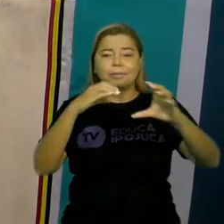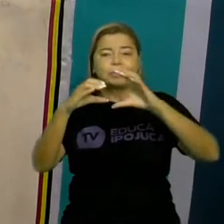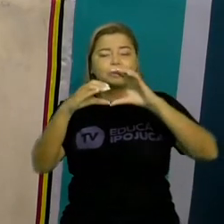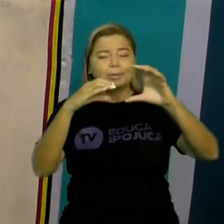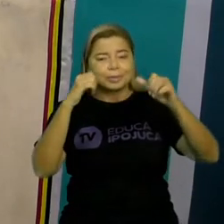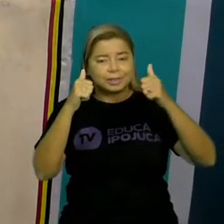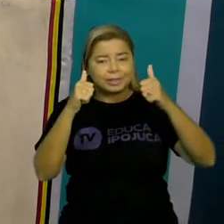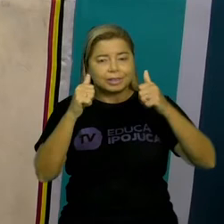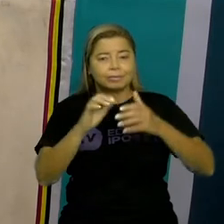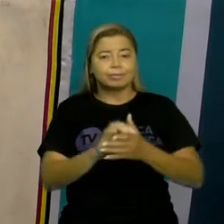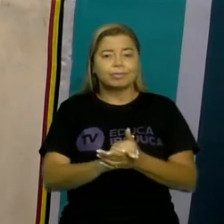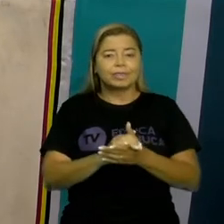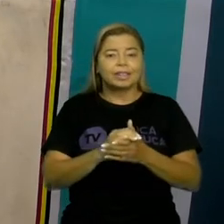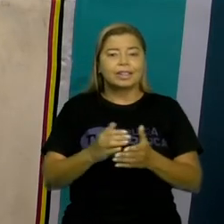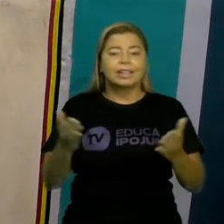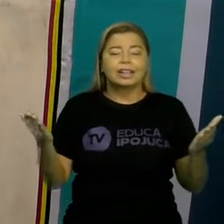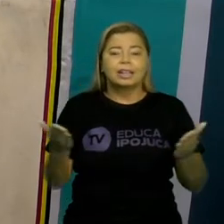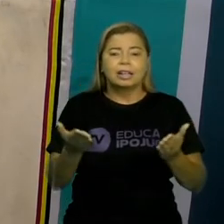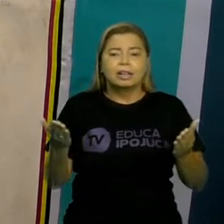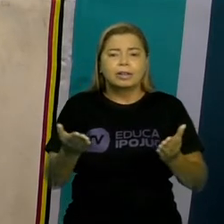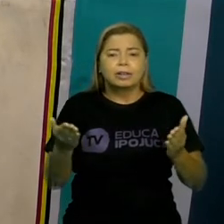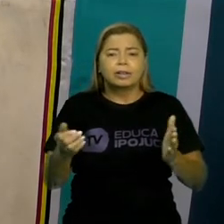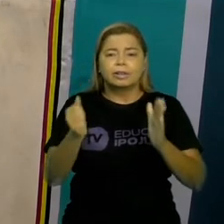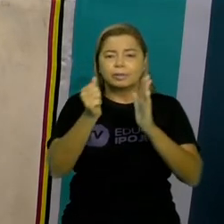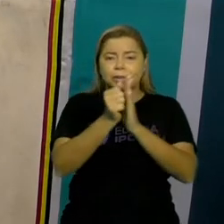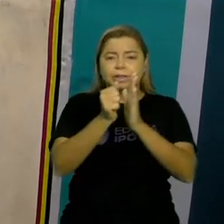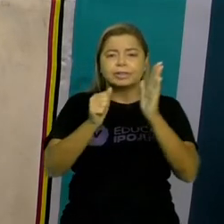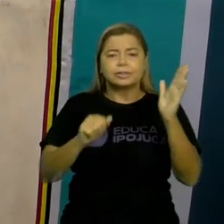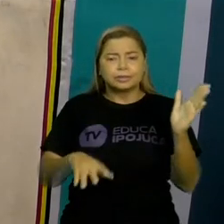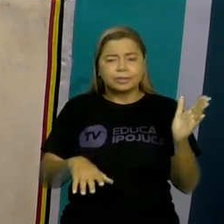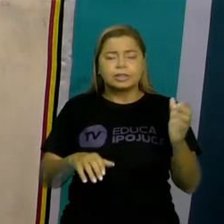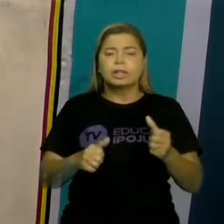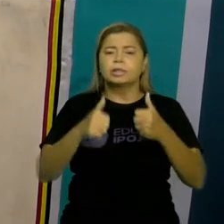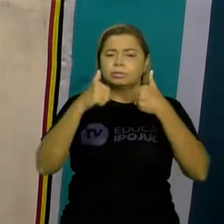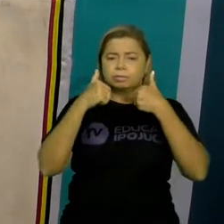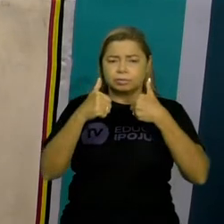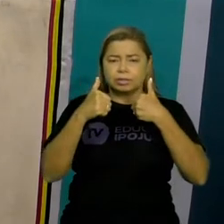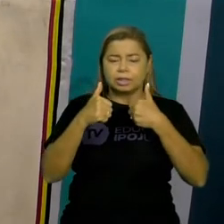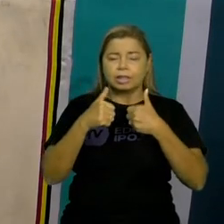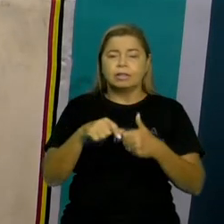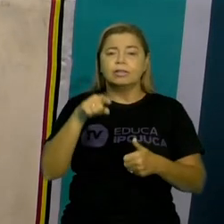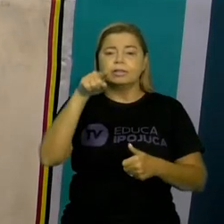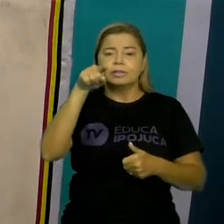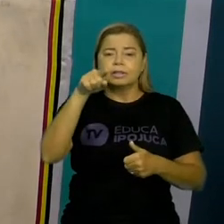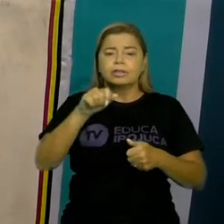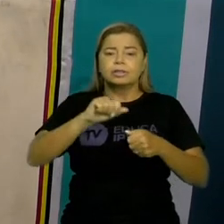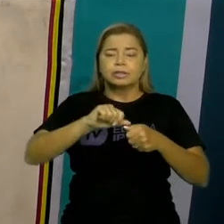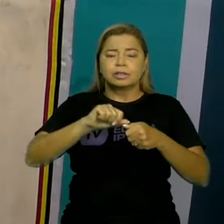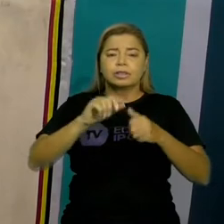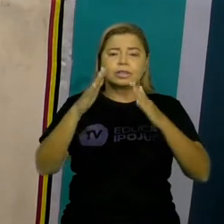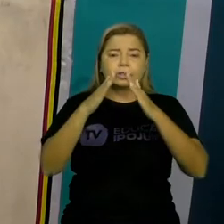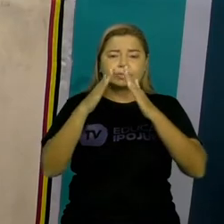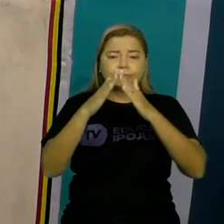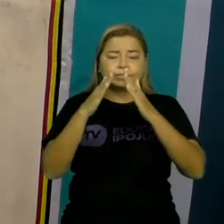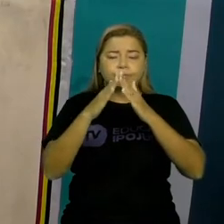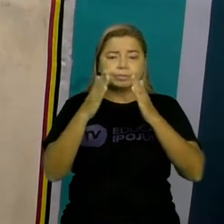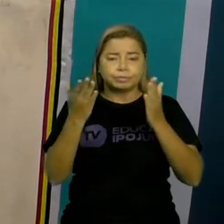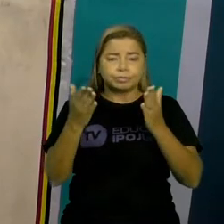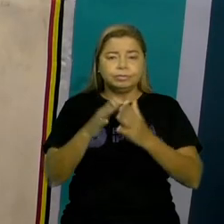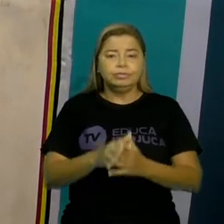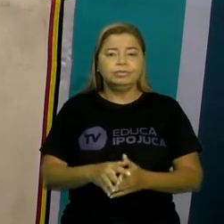mostrar para vocês uma atividade bem legal para vocês fazerem aí na casinha de vocês. Vamos